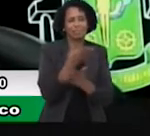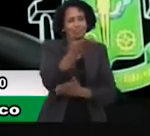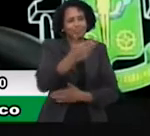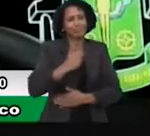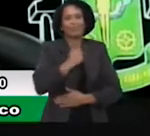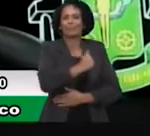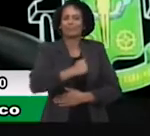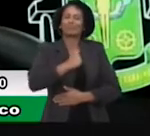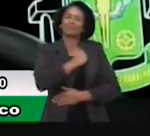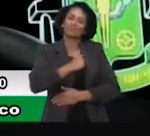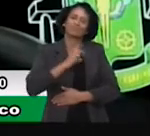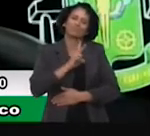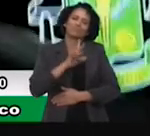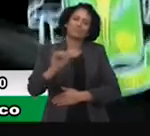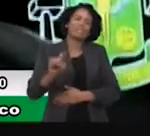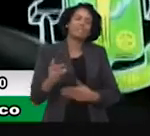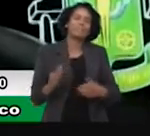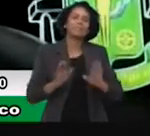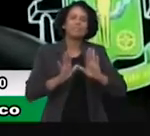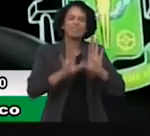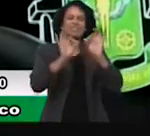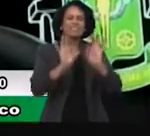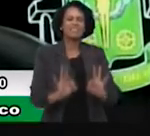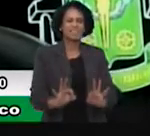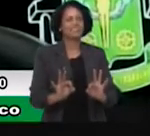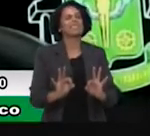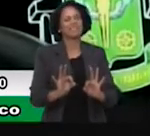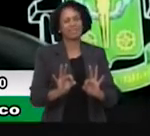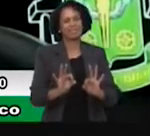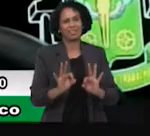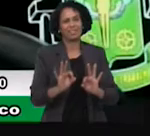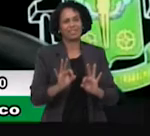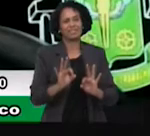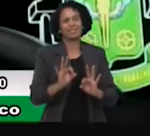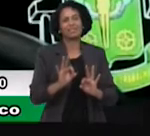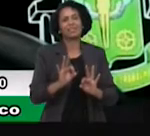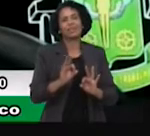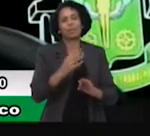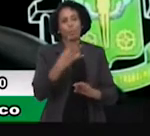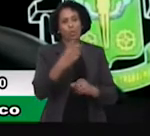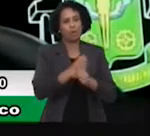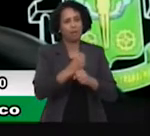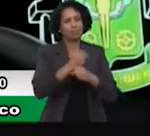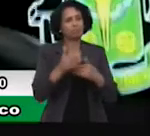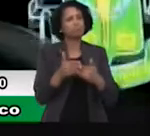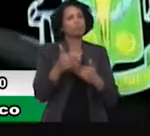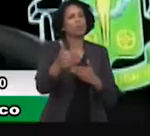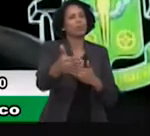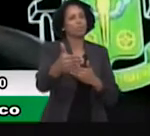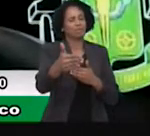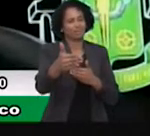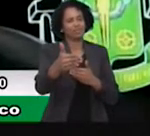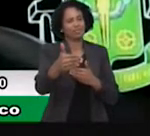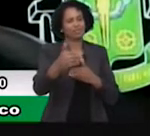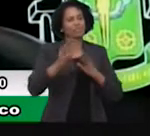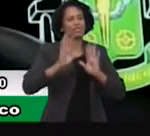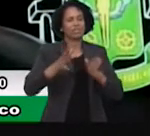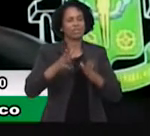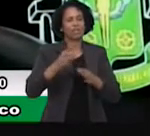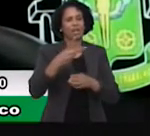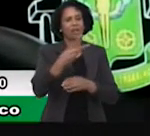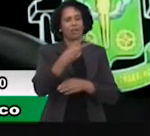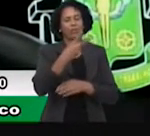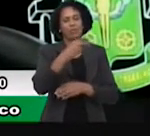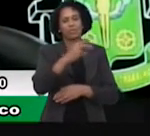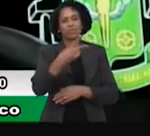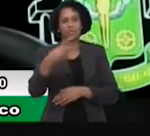próximos 4 anos, mas com certeza no próximo mandato, Vossa Excelência, de 24 para 25, Vossa Excelência estará nesta